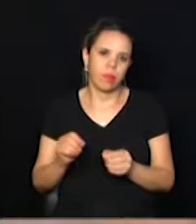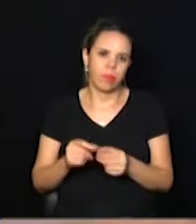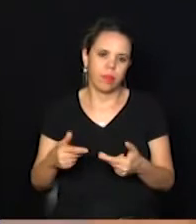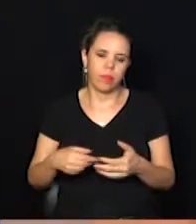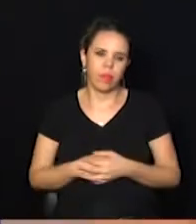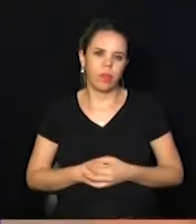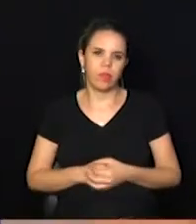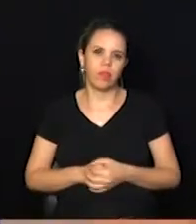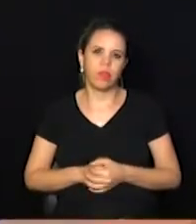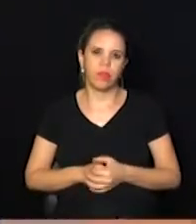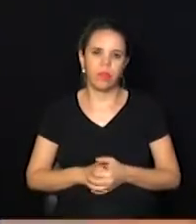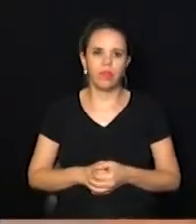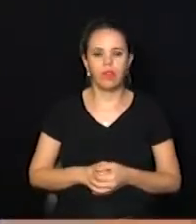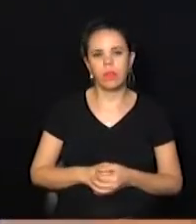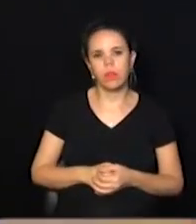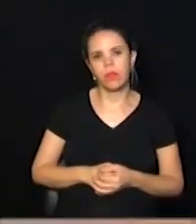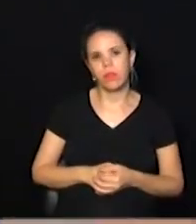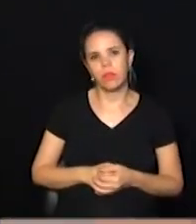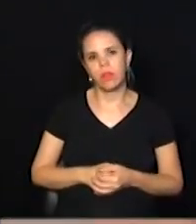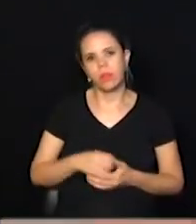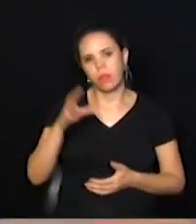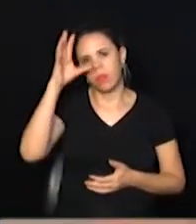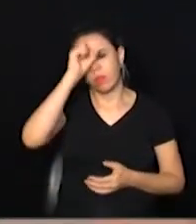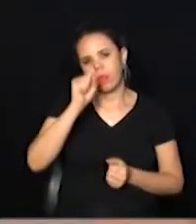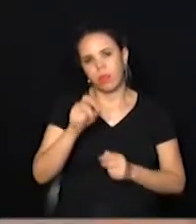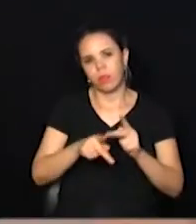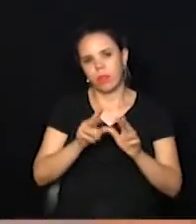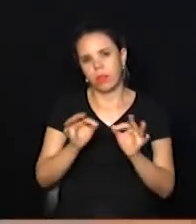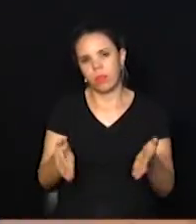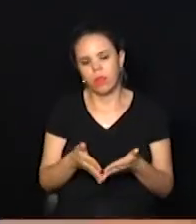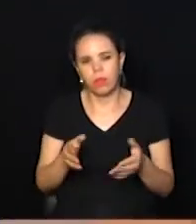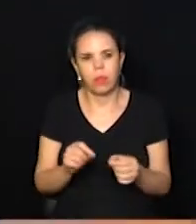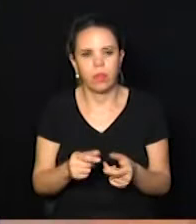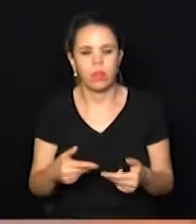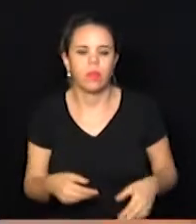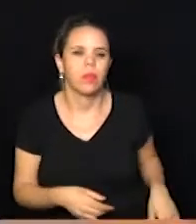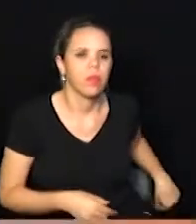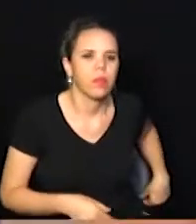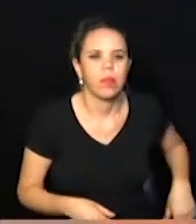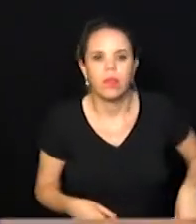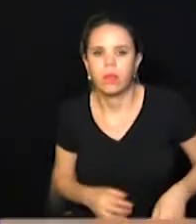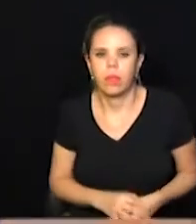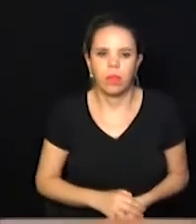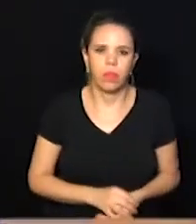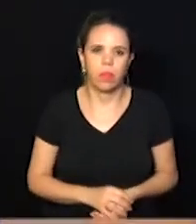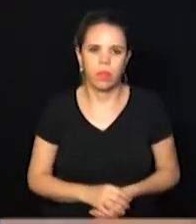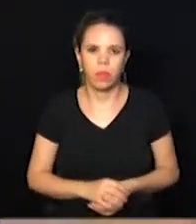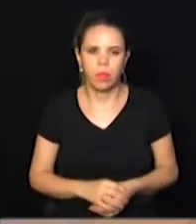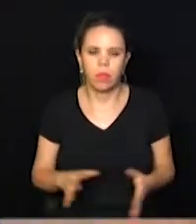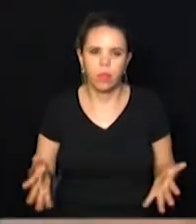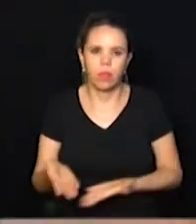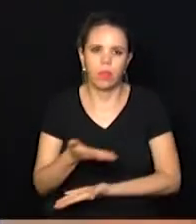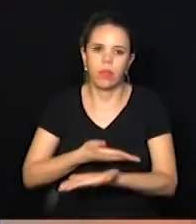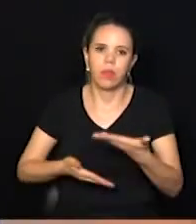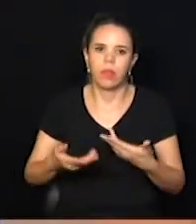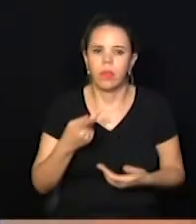coisas. Veio da academia para aprender também com o povo mais simples como é que faz as coisas. E aí essa energia, essa troca, como